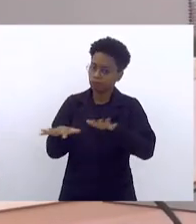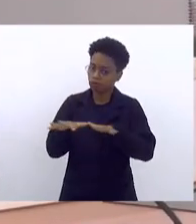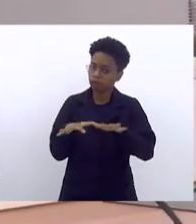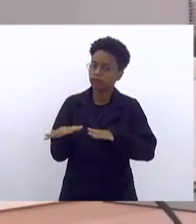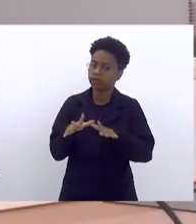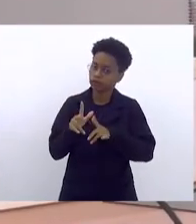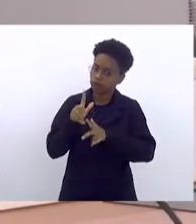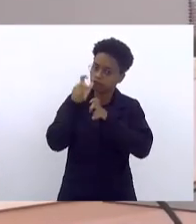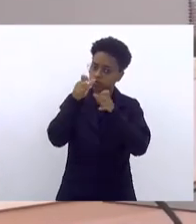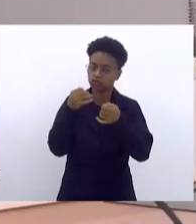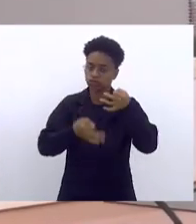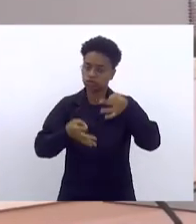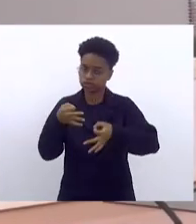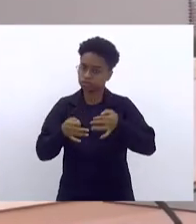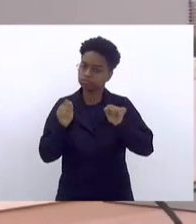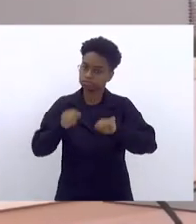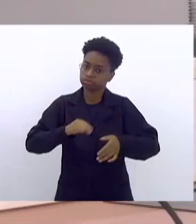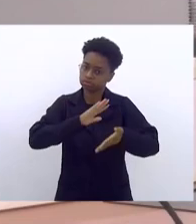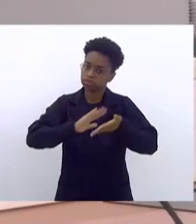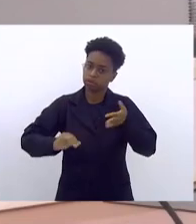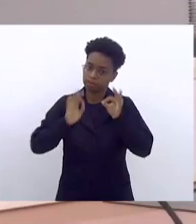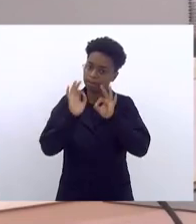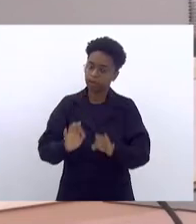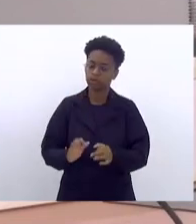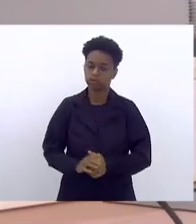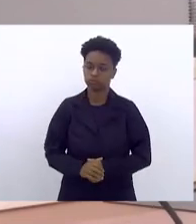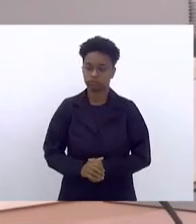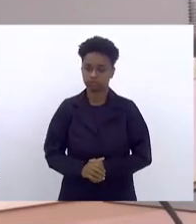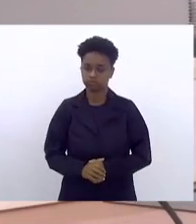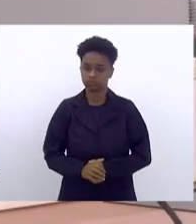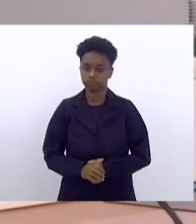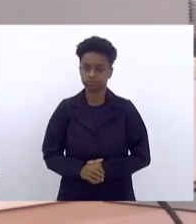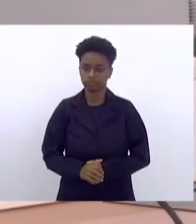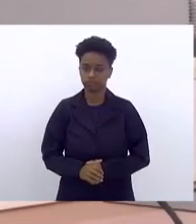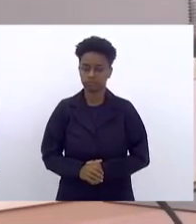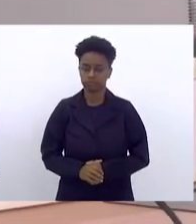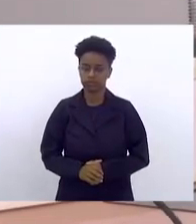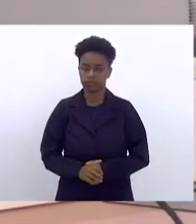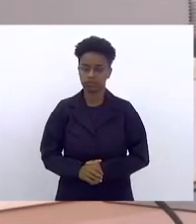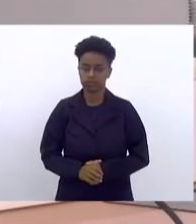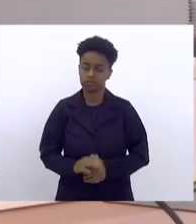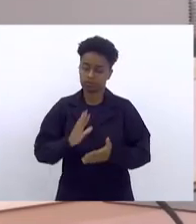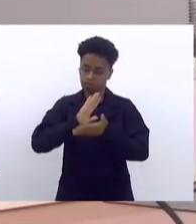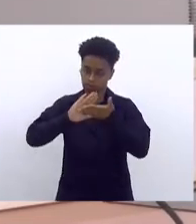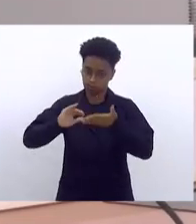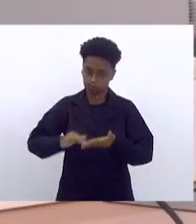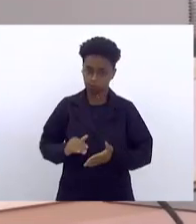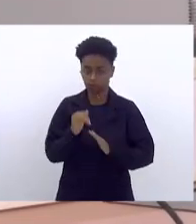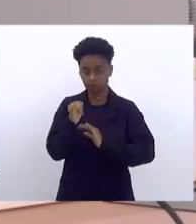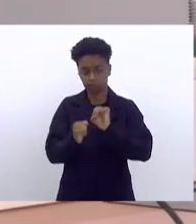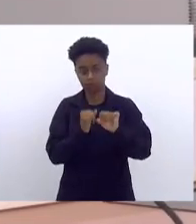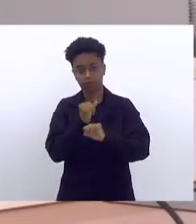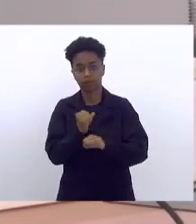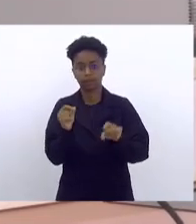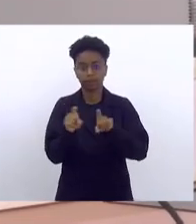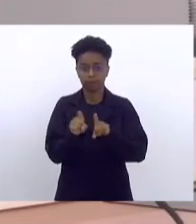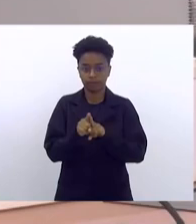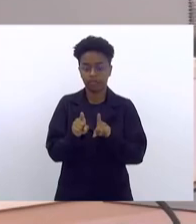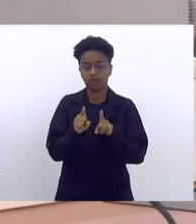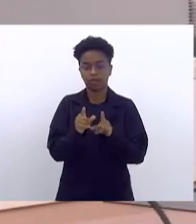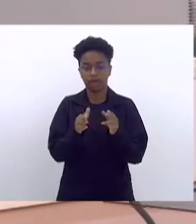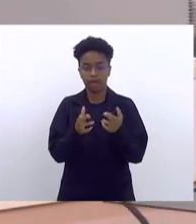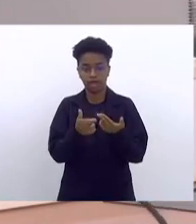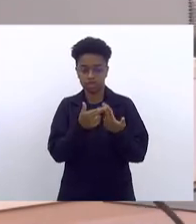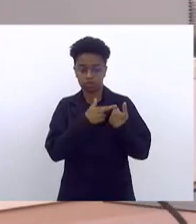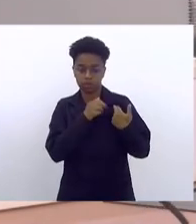a nossa força jurídica para que isso de fato seja retirado da internet e esse provedor responsabilizado